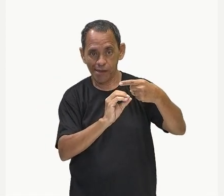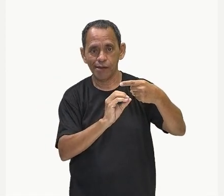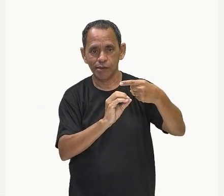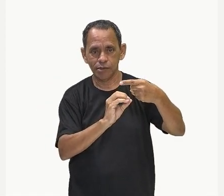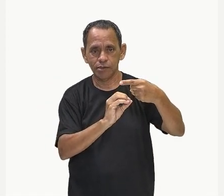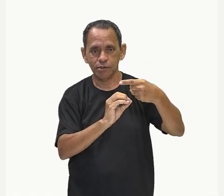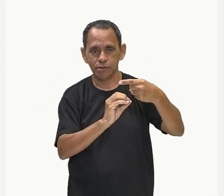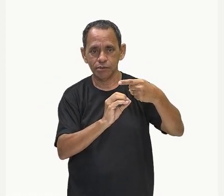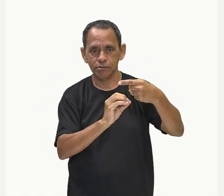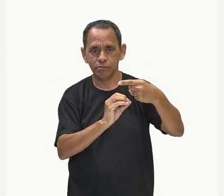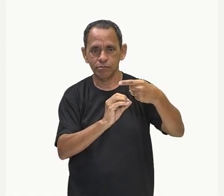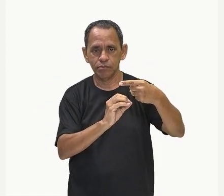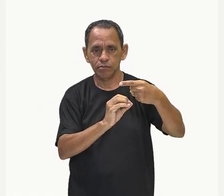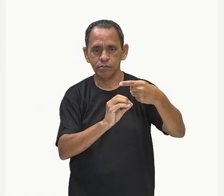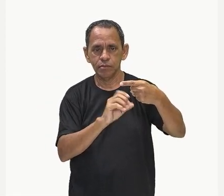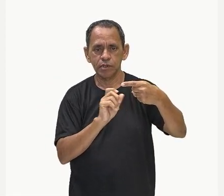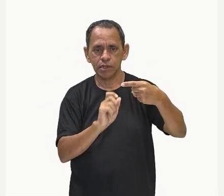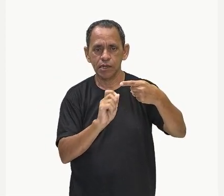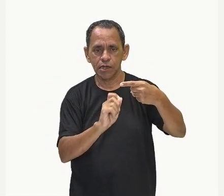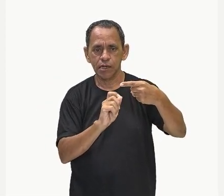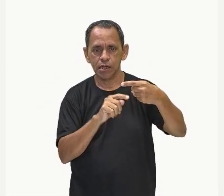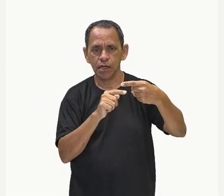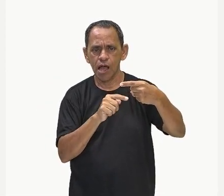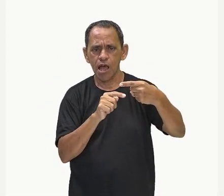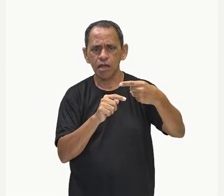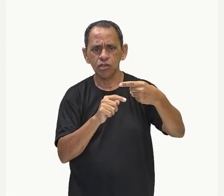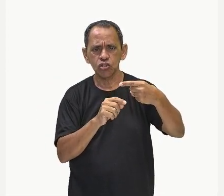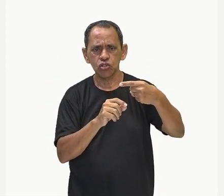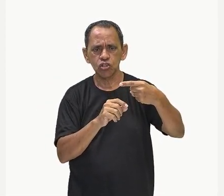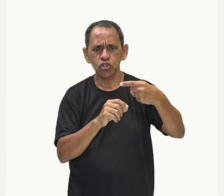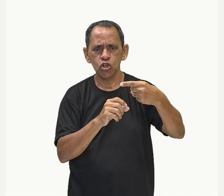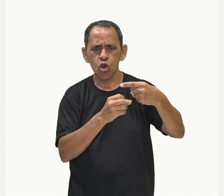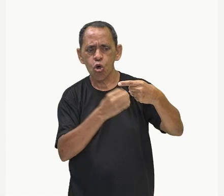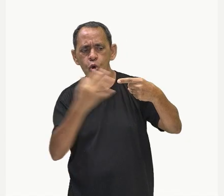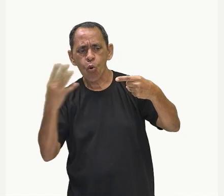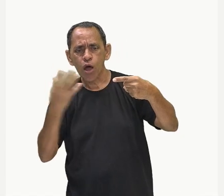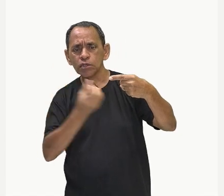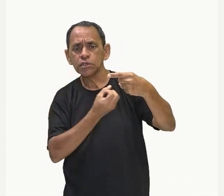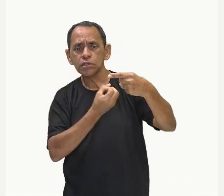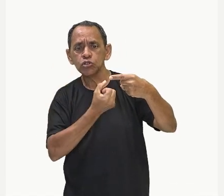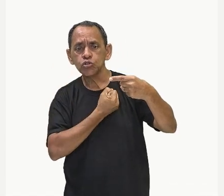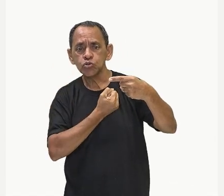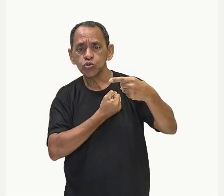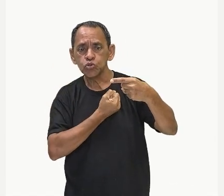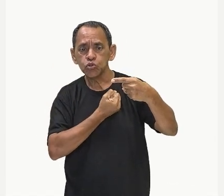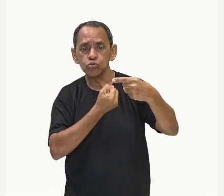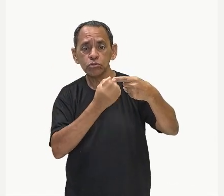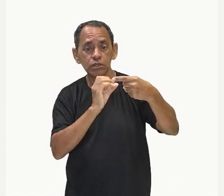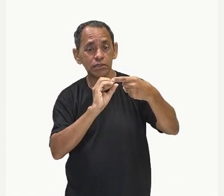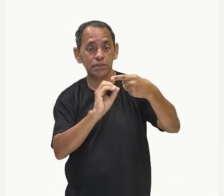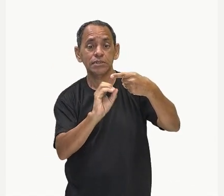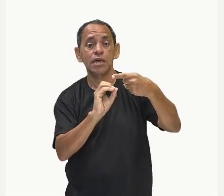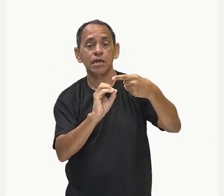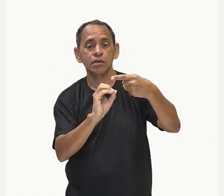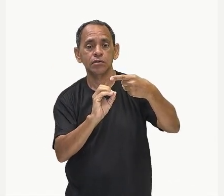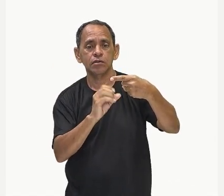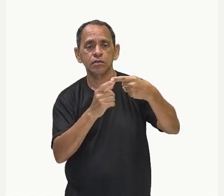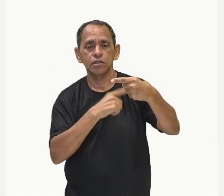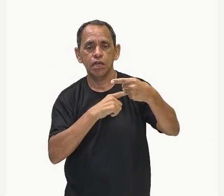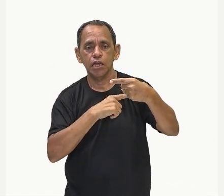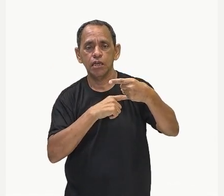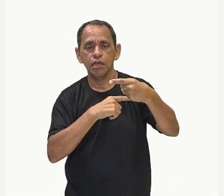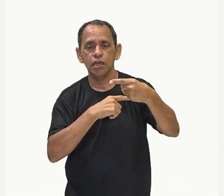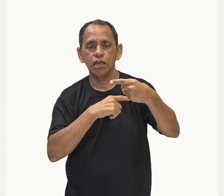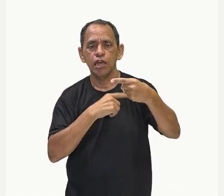potência de 10, a quantidade de zeros, ele vai me dizer quantas casas decimais eu vou ter que ter depois da